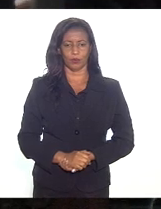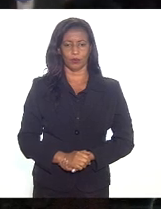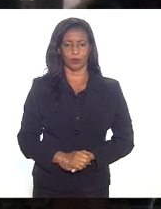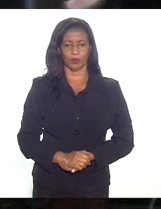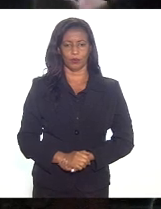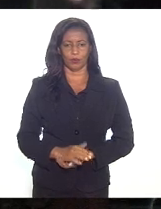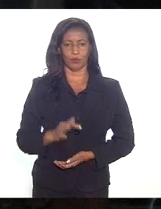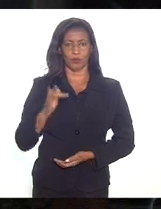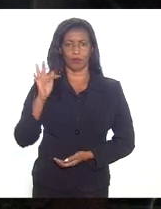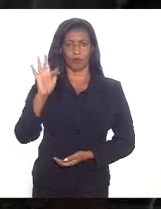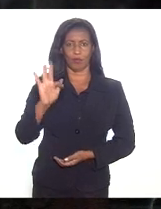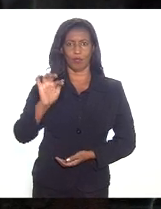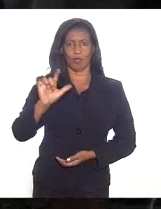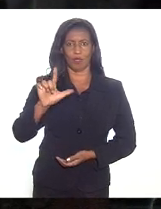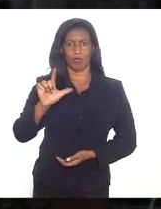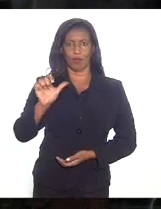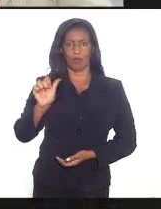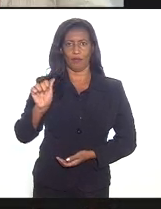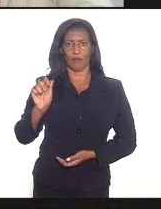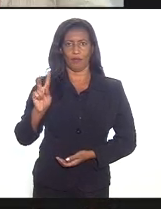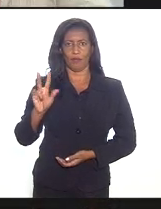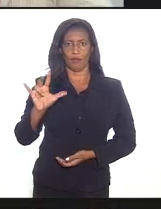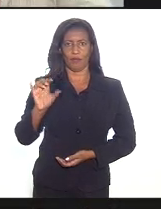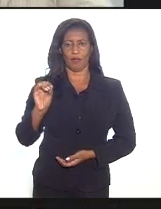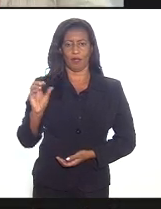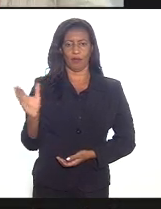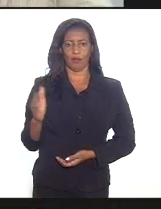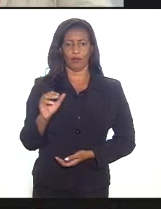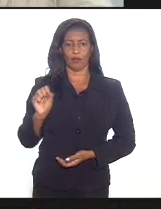Deputado Flávio Serafini.